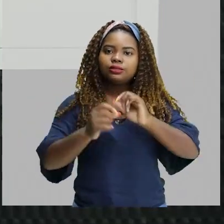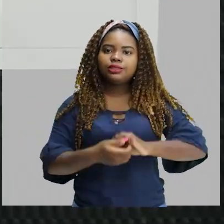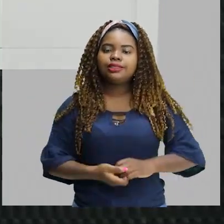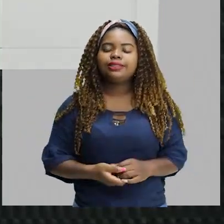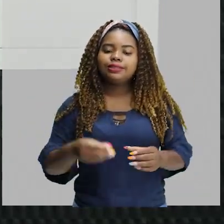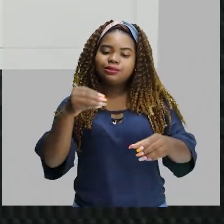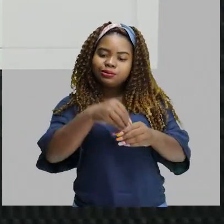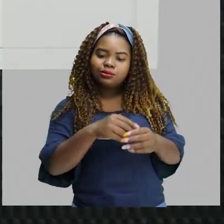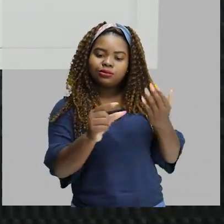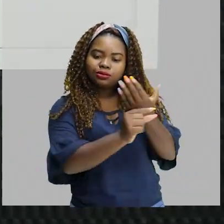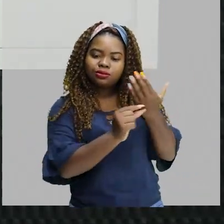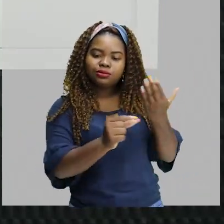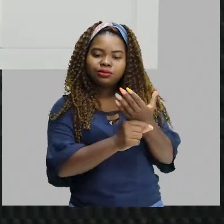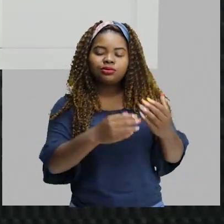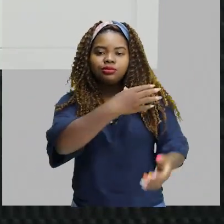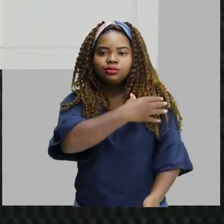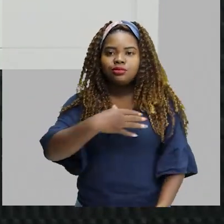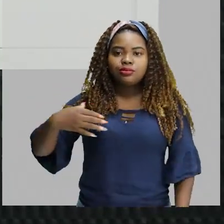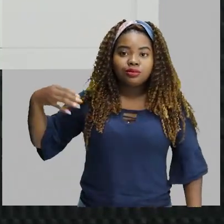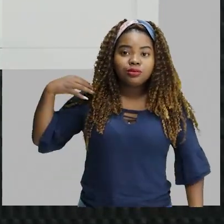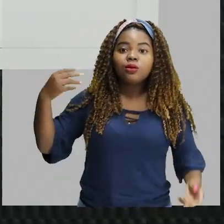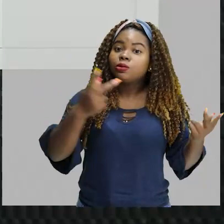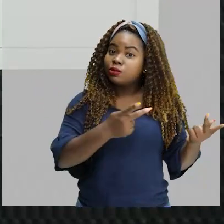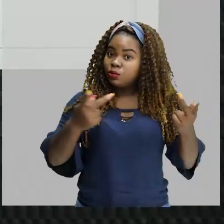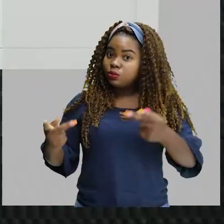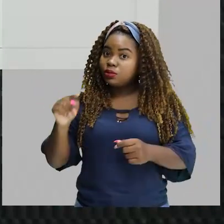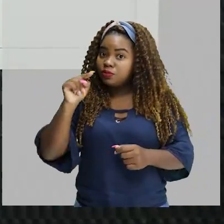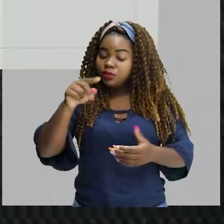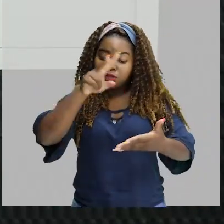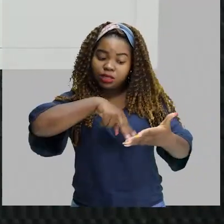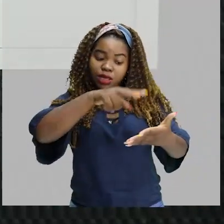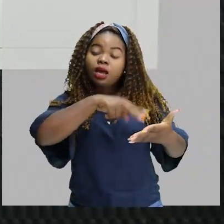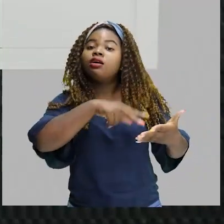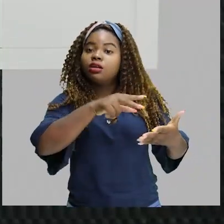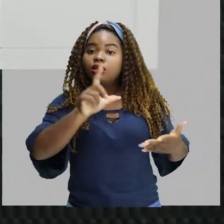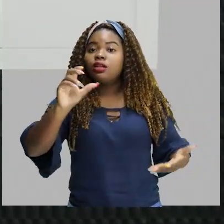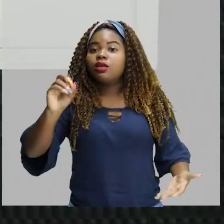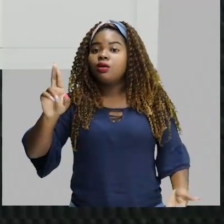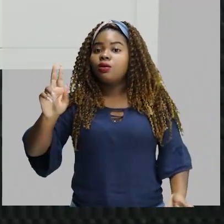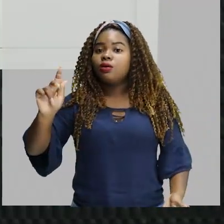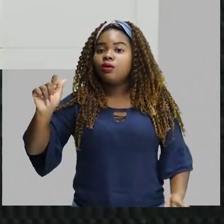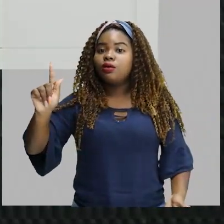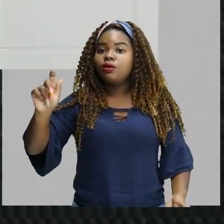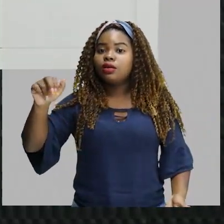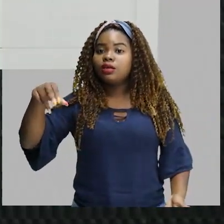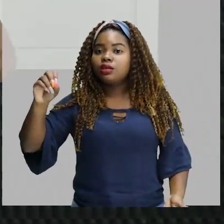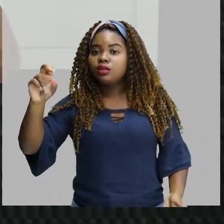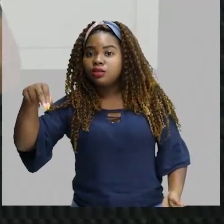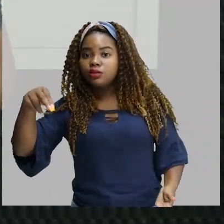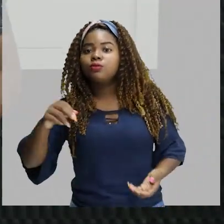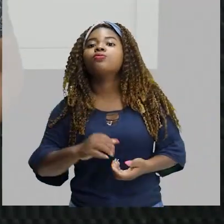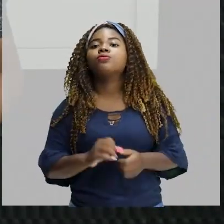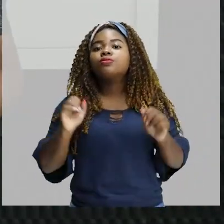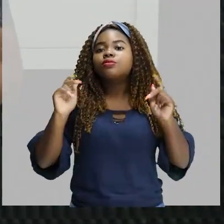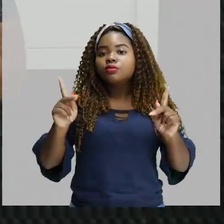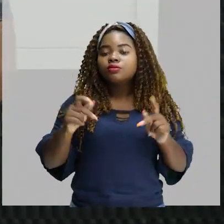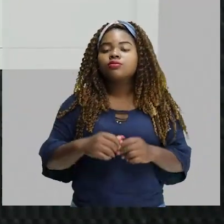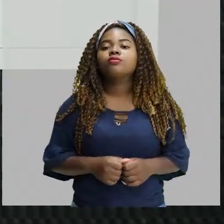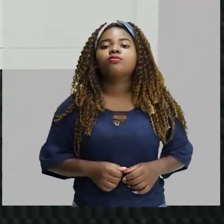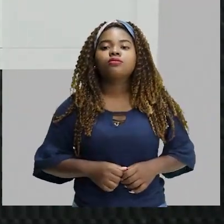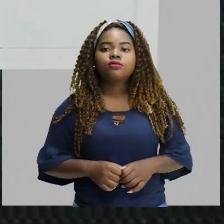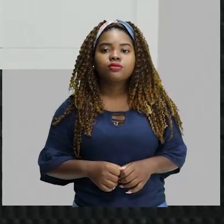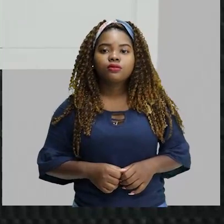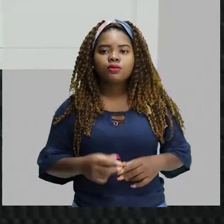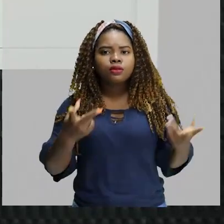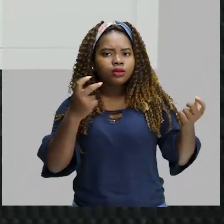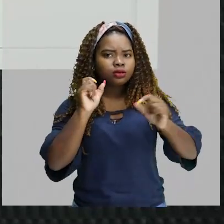dentro da obra de Aristóteles, por exemplo, convido você a ler o Organon, pegar, pelo menos ver a primeira parte ou a segunda parte dele,